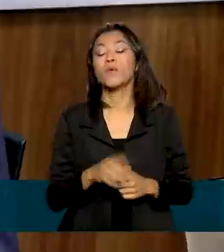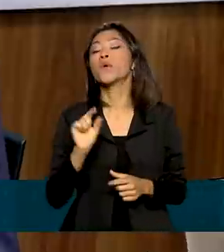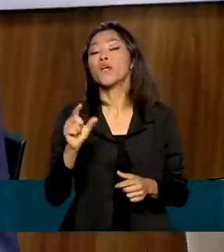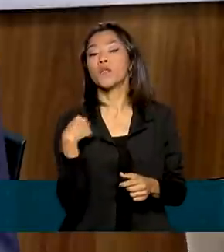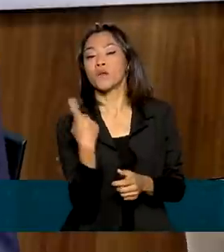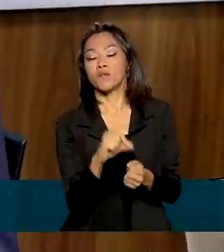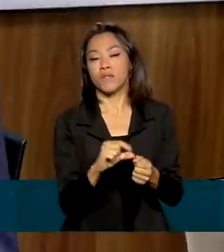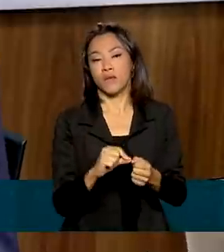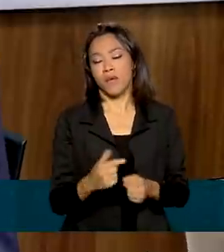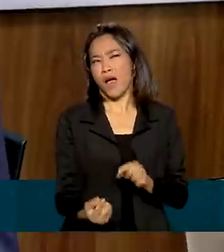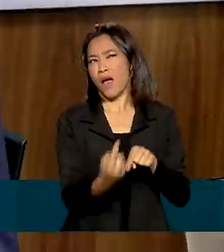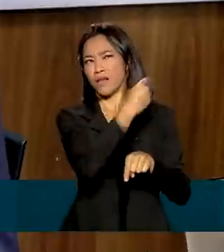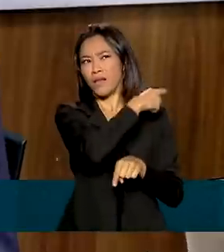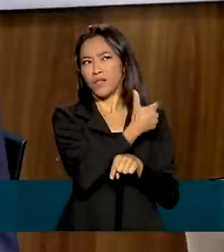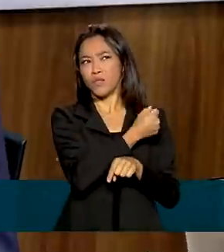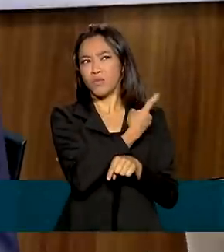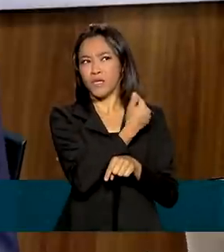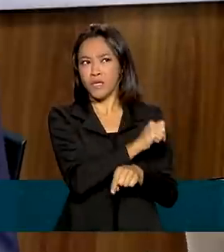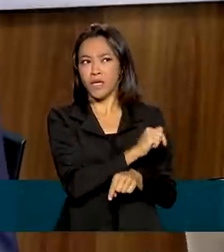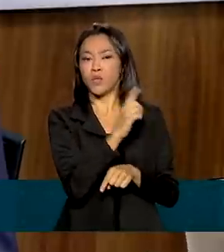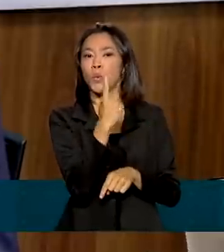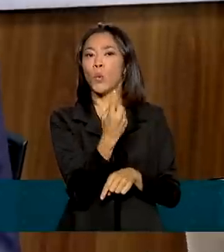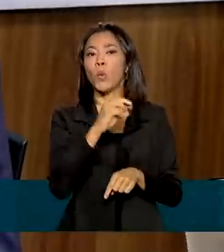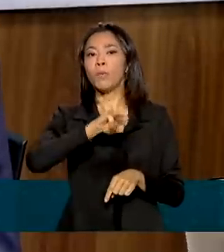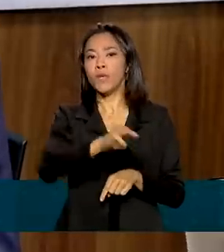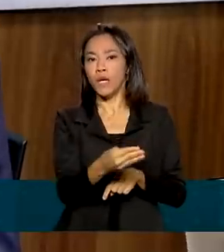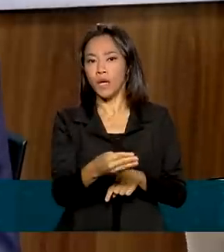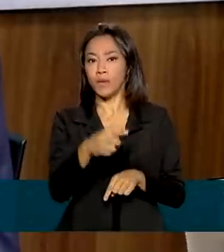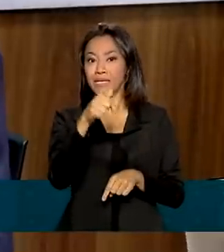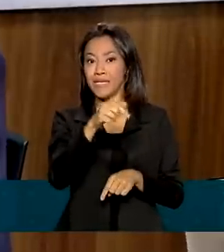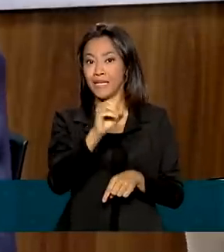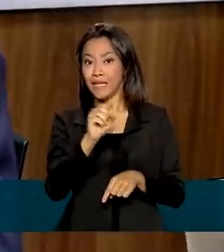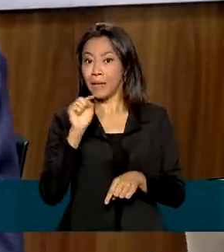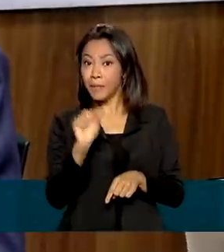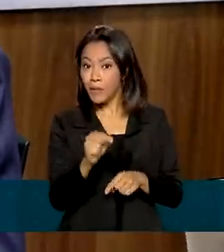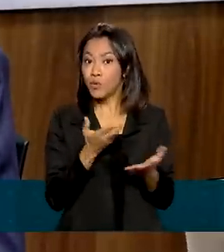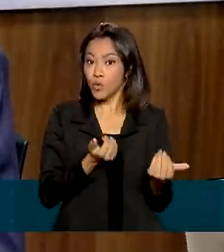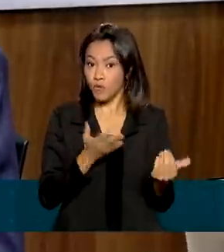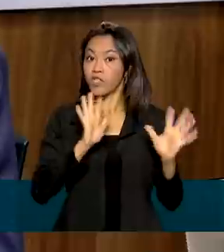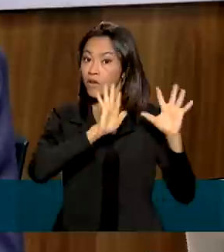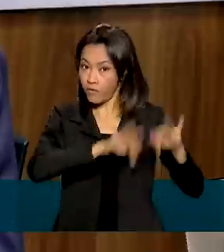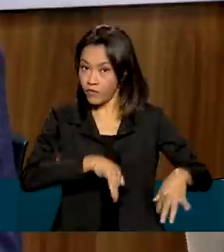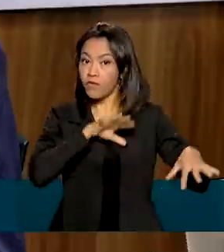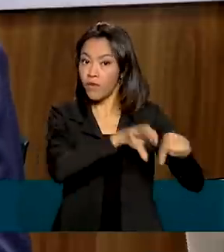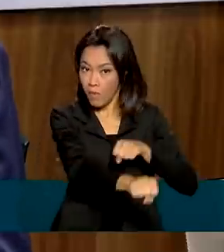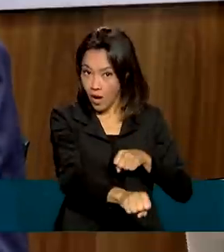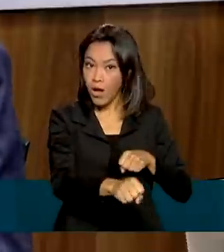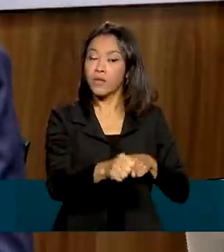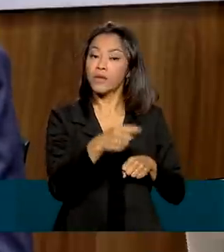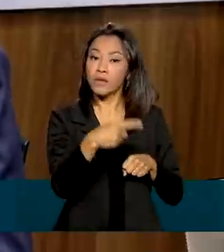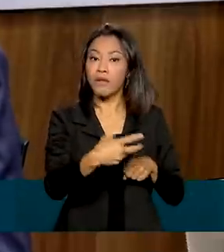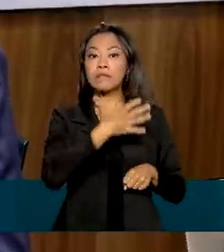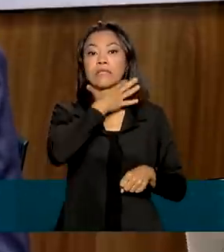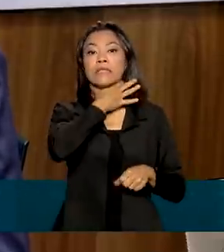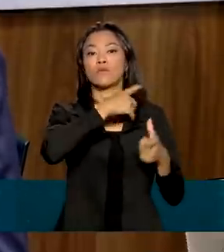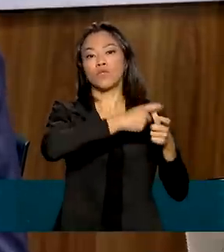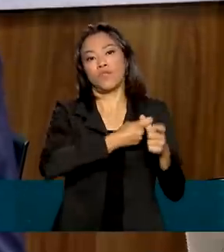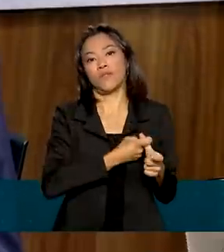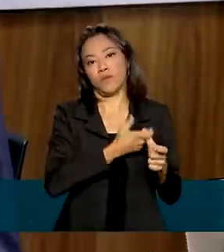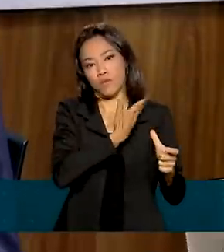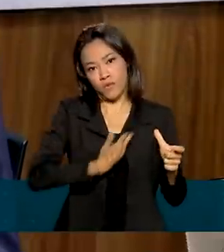2017 1070902 vindo terminado a sua faculdade confiar esse estava na depressa